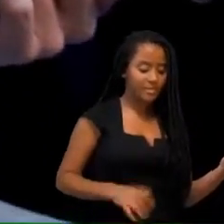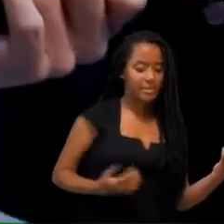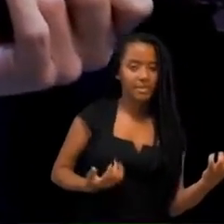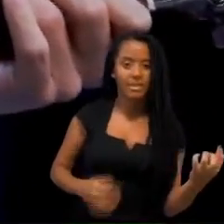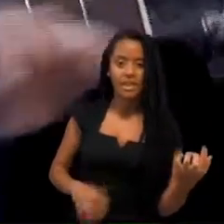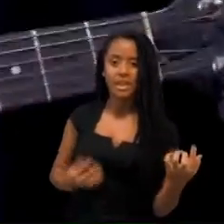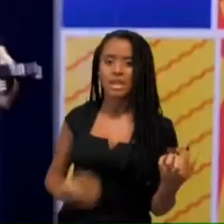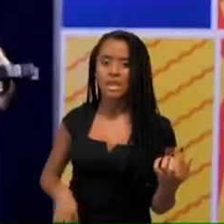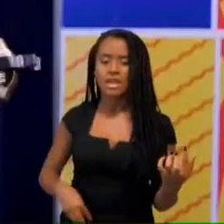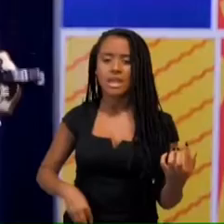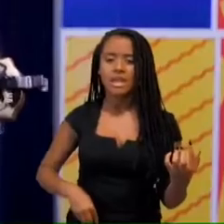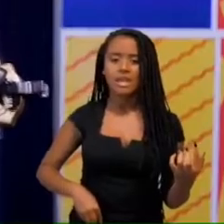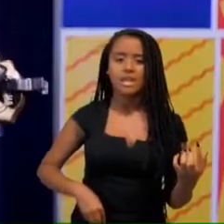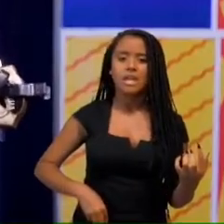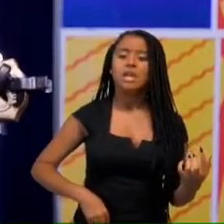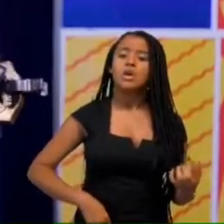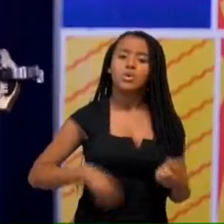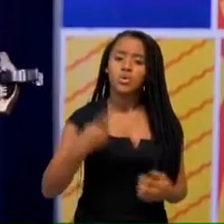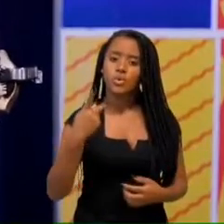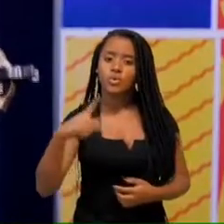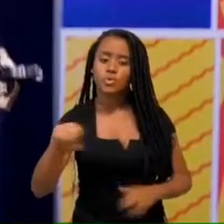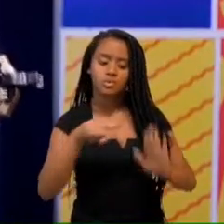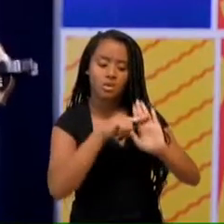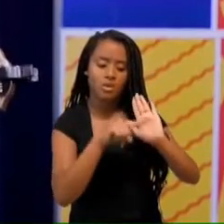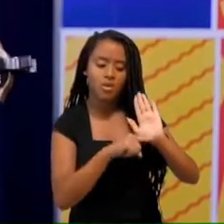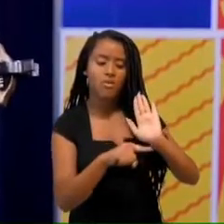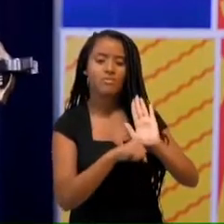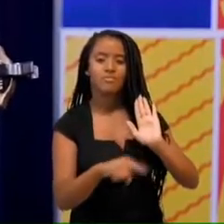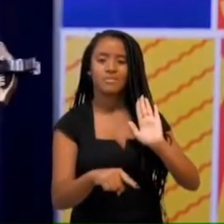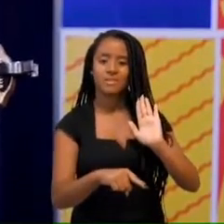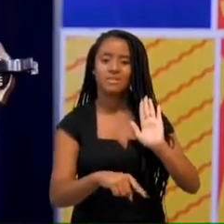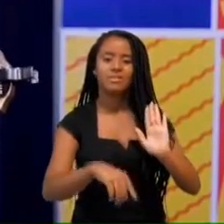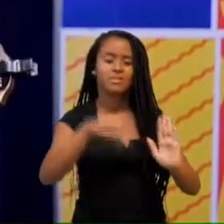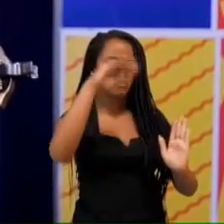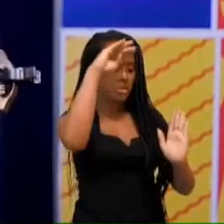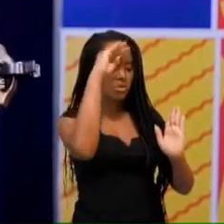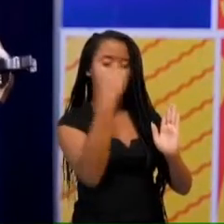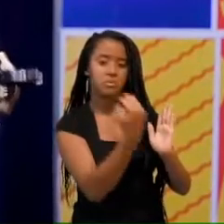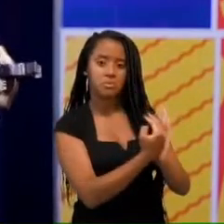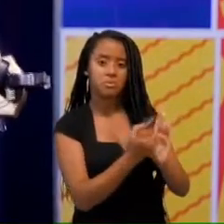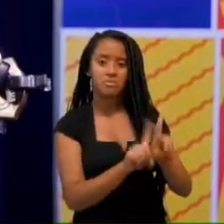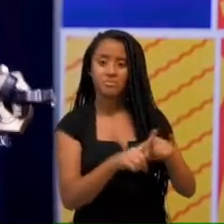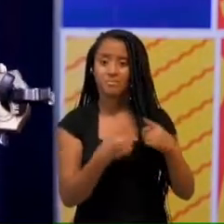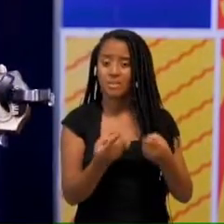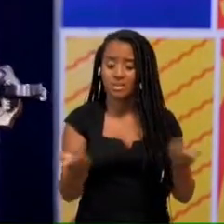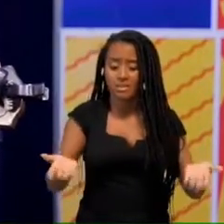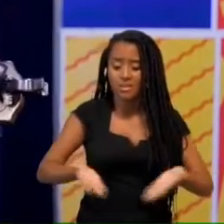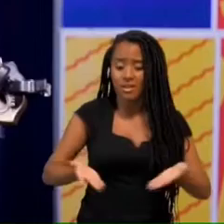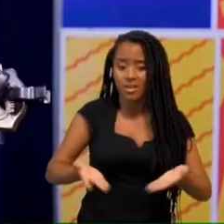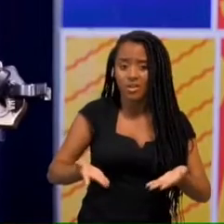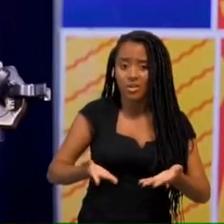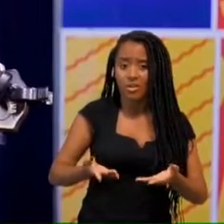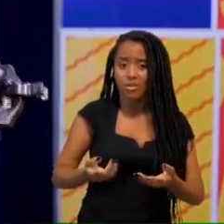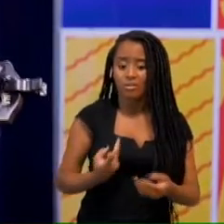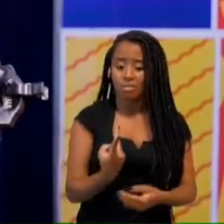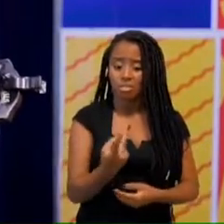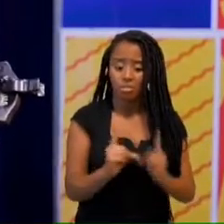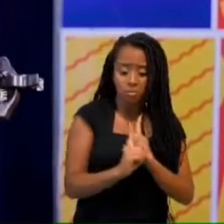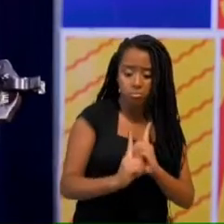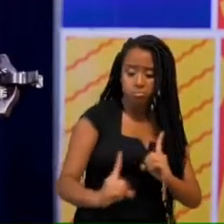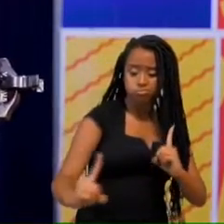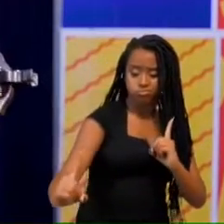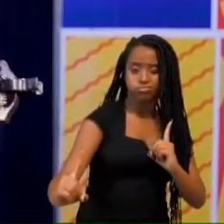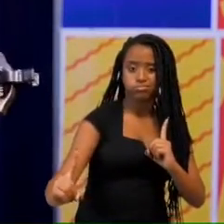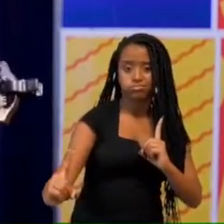certeza eu tentei seguir seus planos e olha só onde estamos você de lá e eu